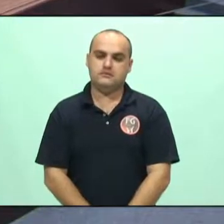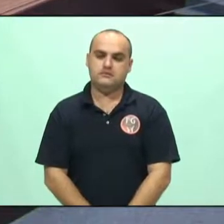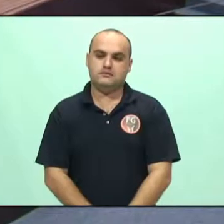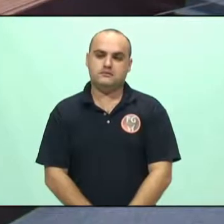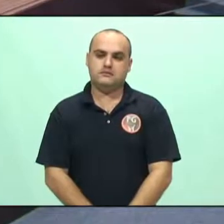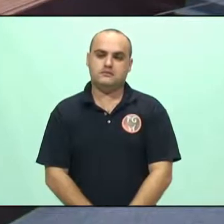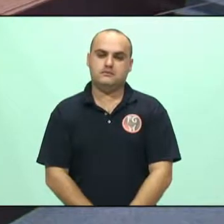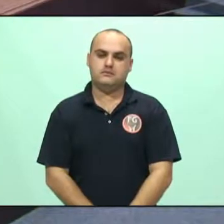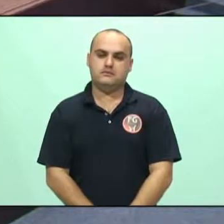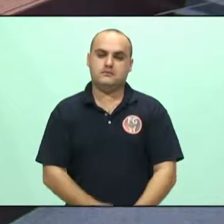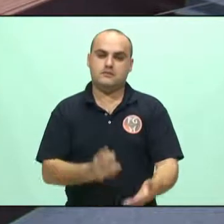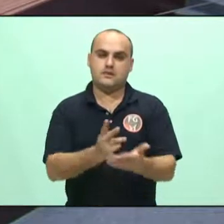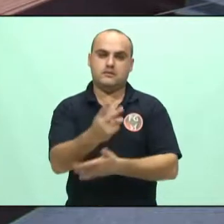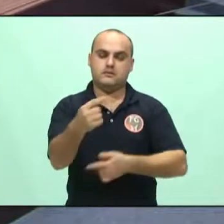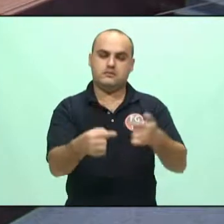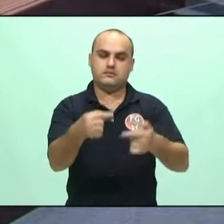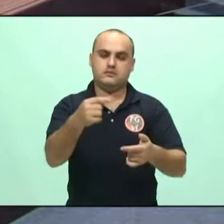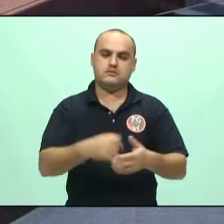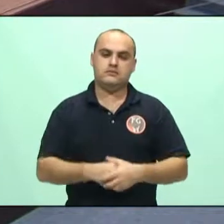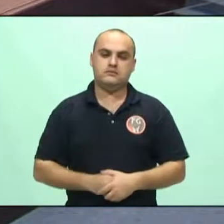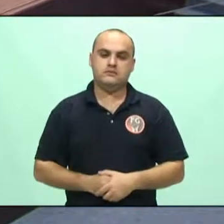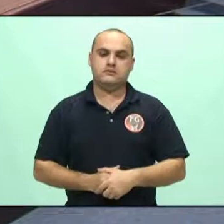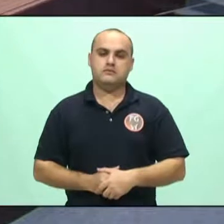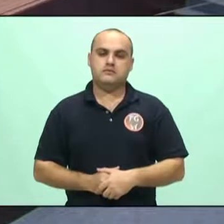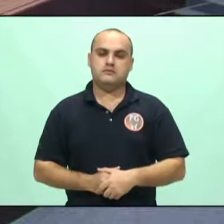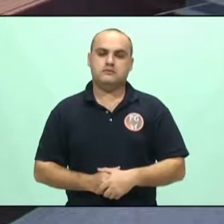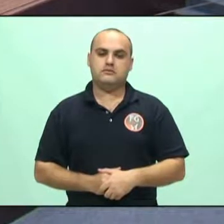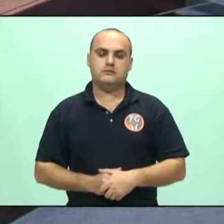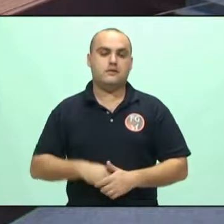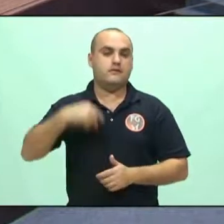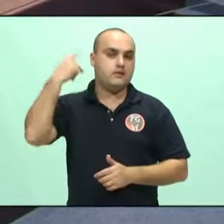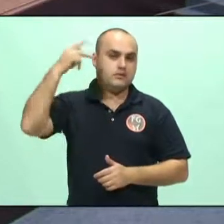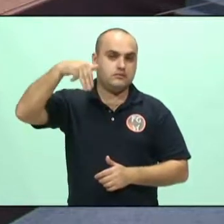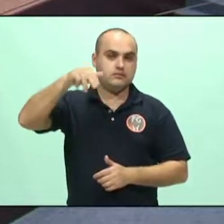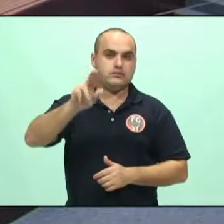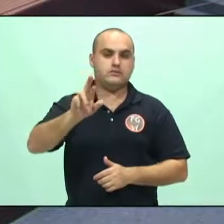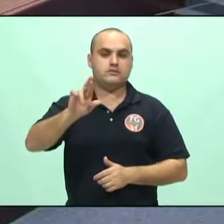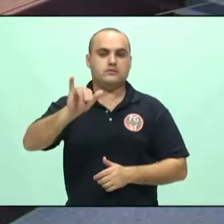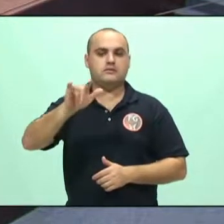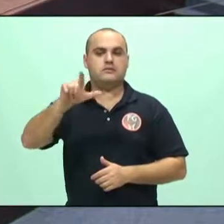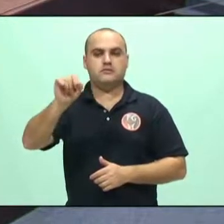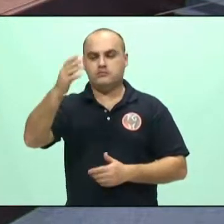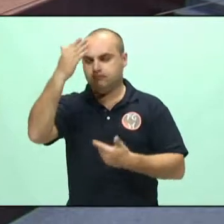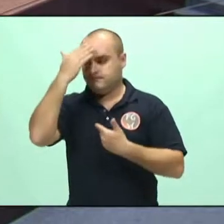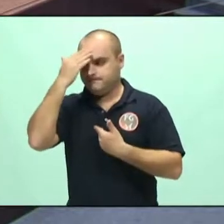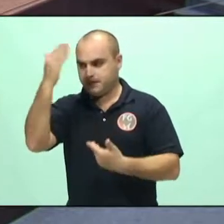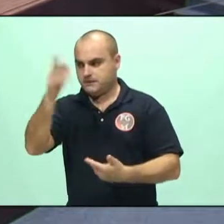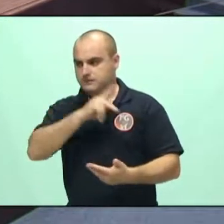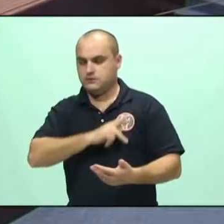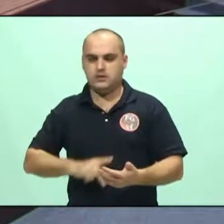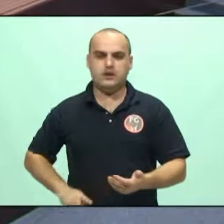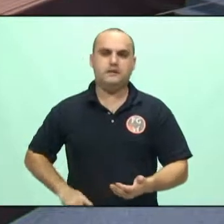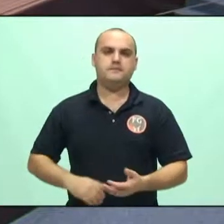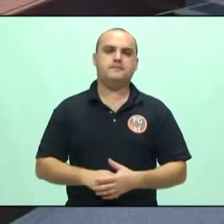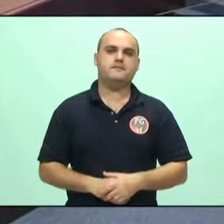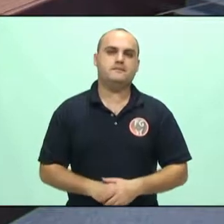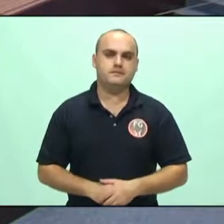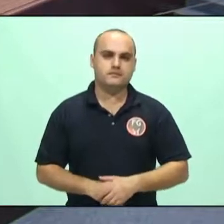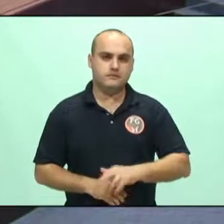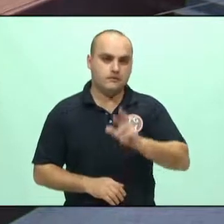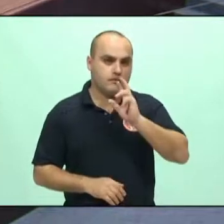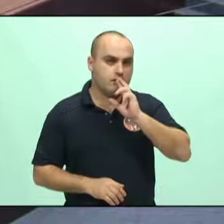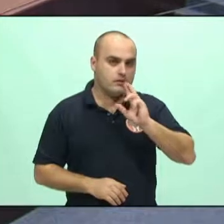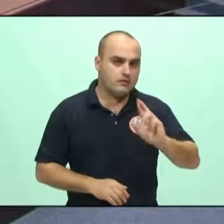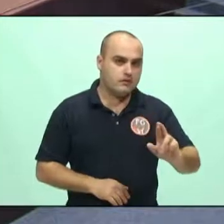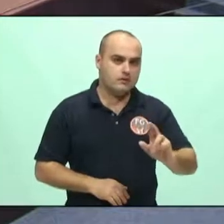Continue em discussão com a palavra do Murilo Obrigado Presidente tenho vou responder já que o vereador